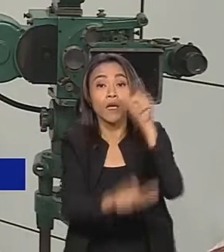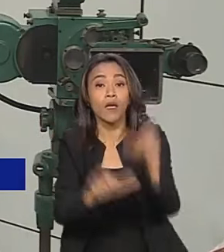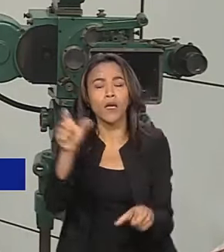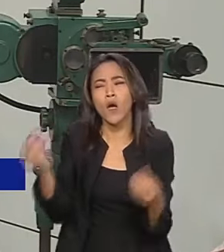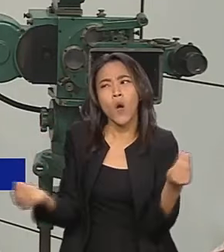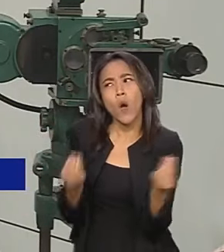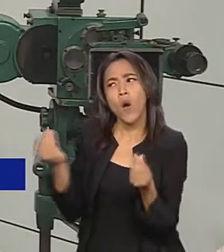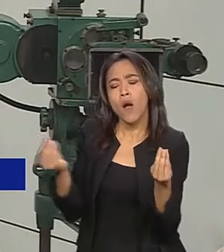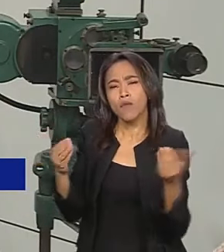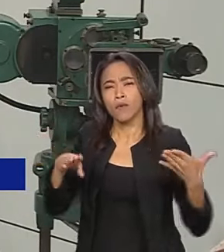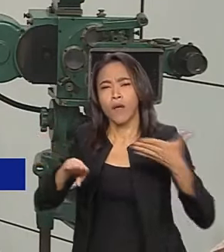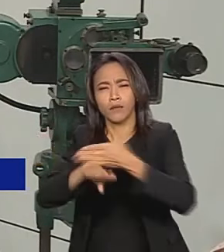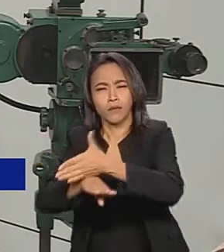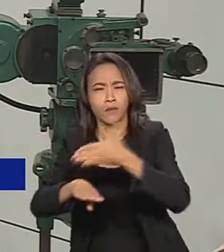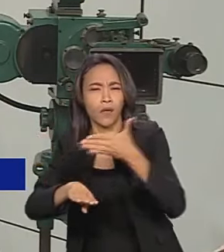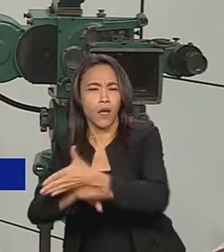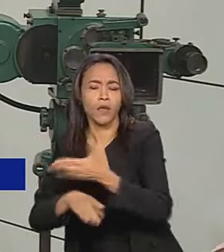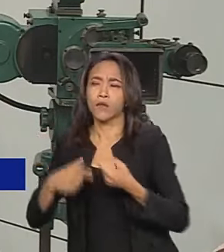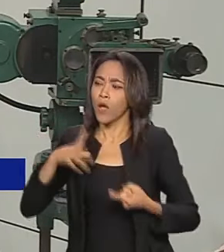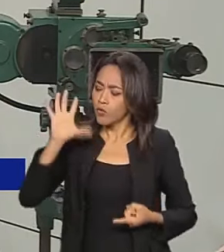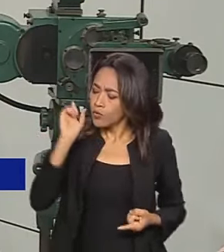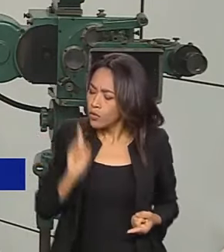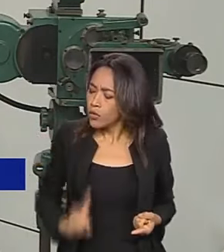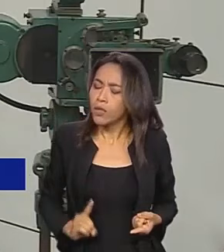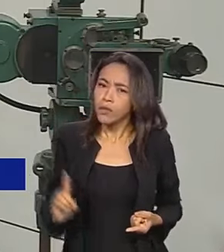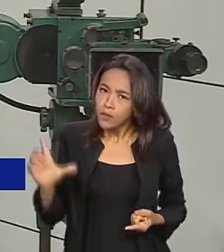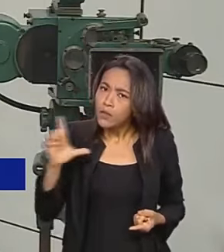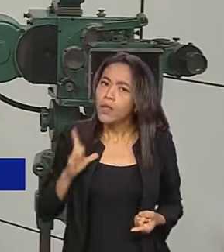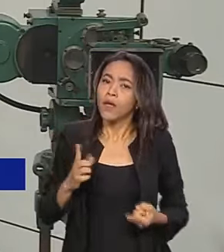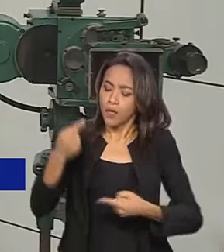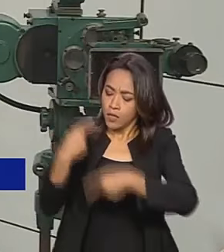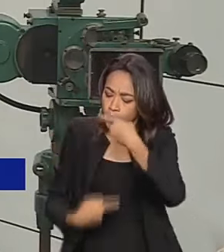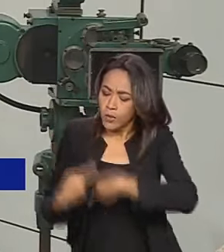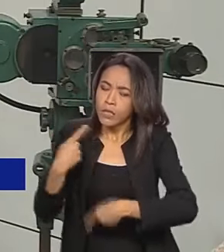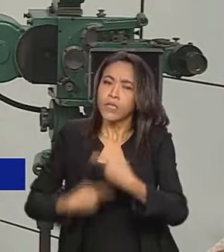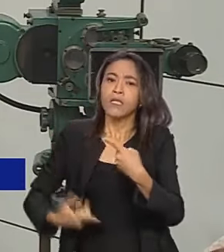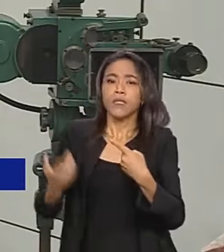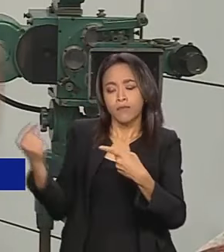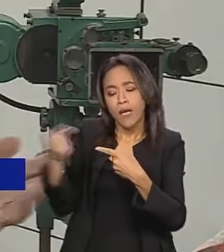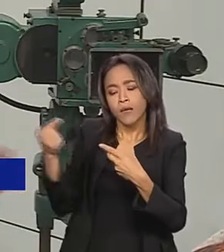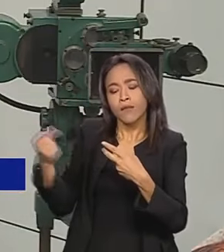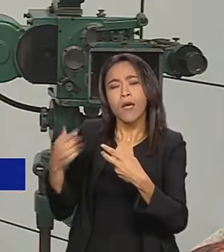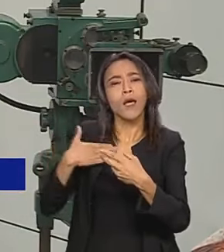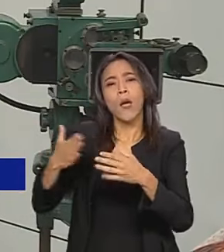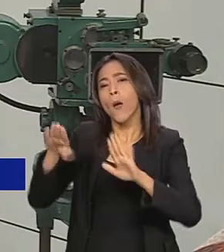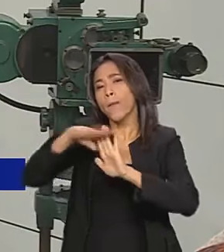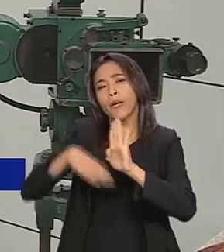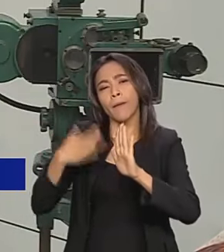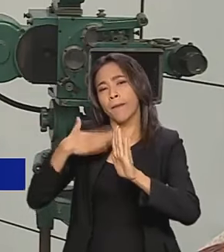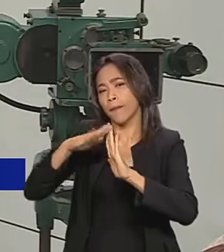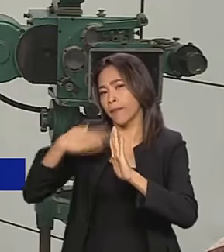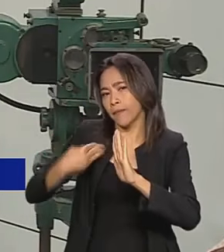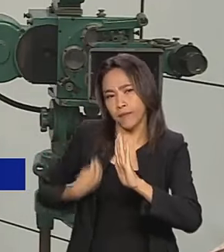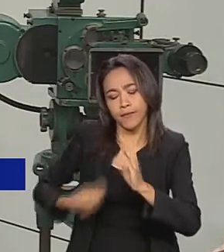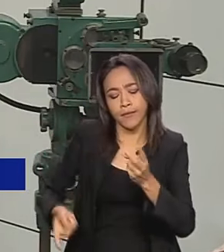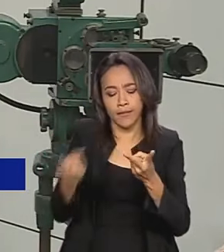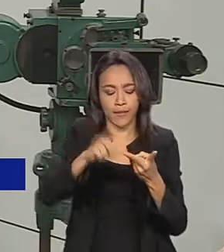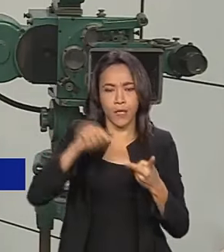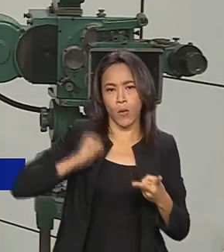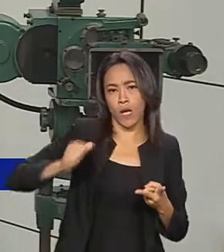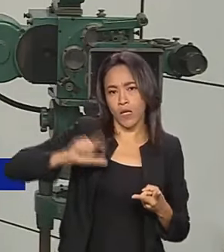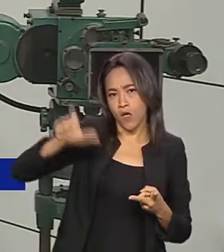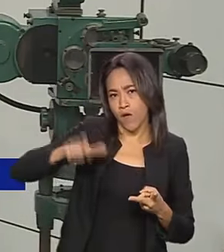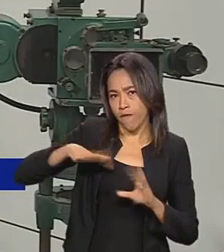ter acesso aos direitos que ele tem as políticas públicas Qual minha casa minha vida ao Bolsa Família